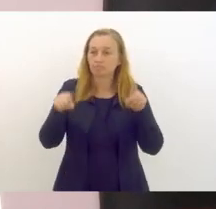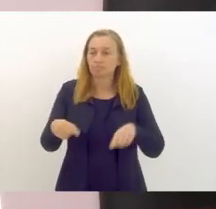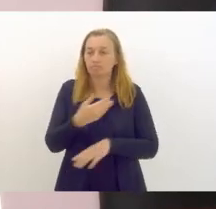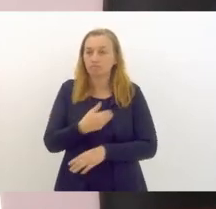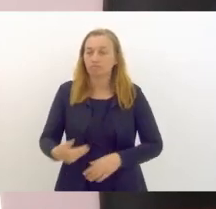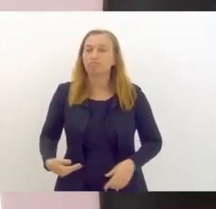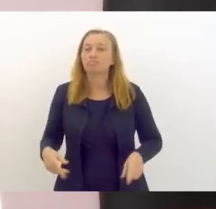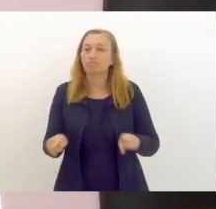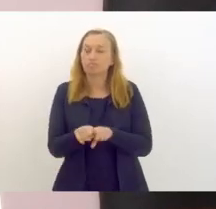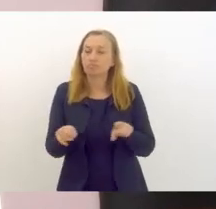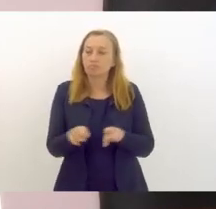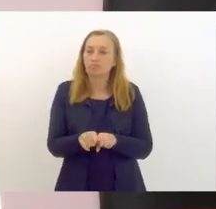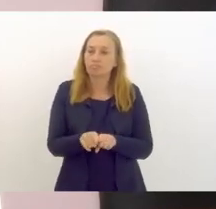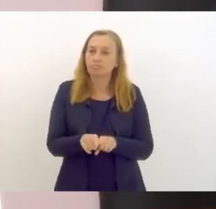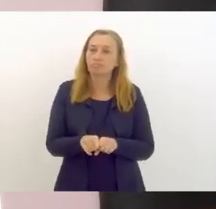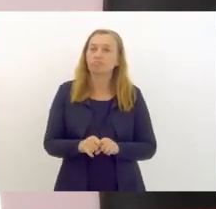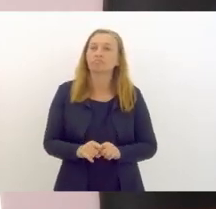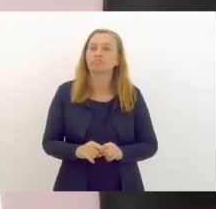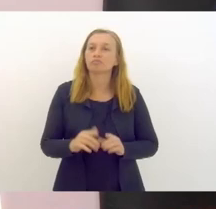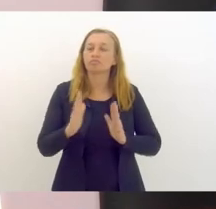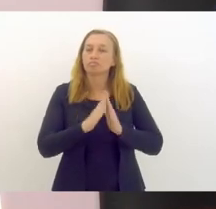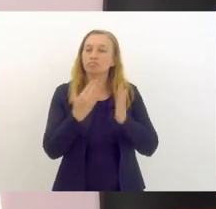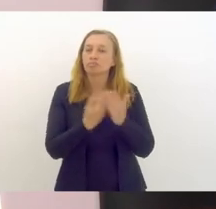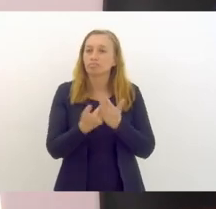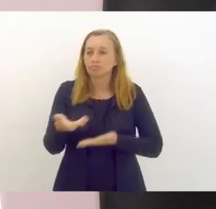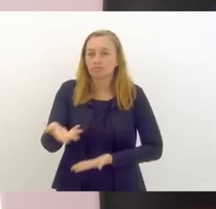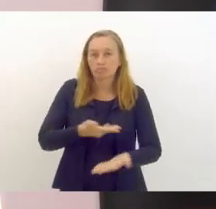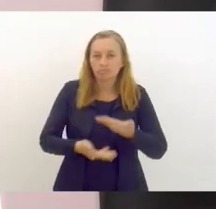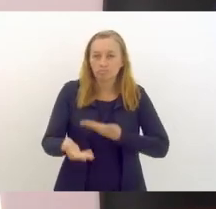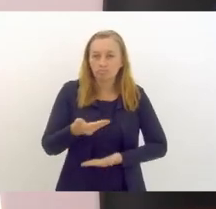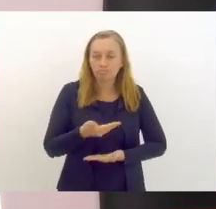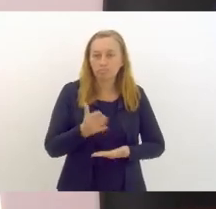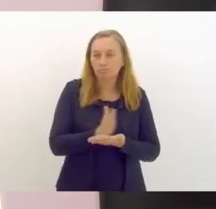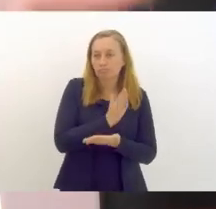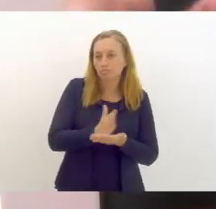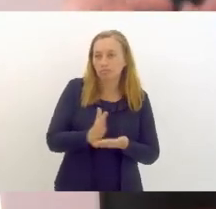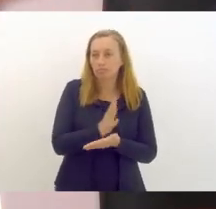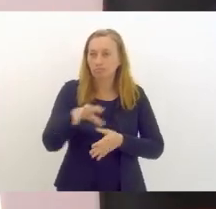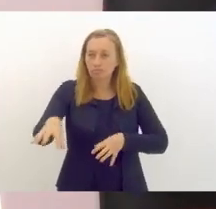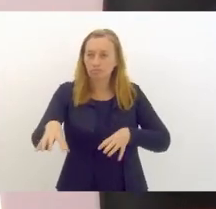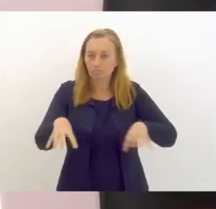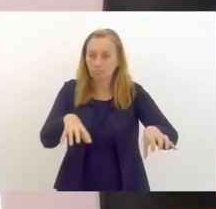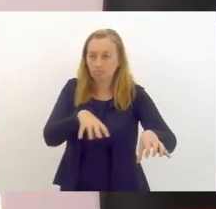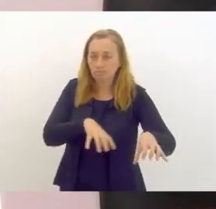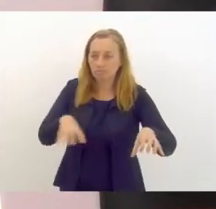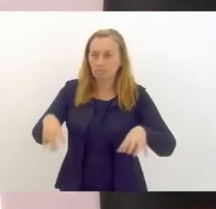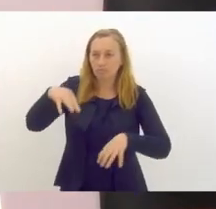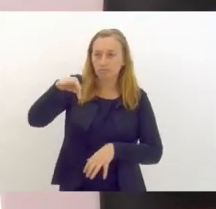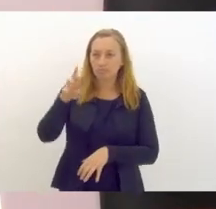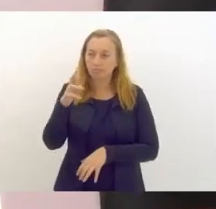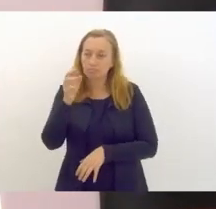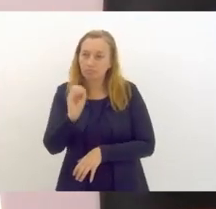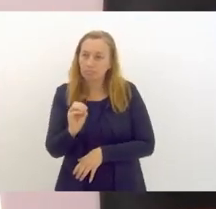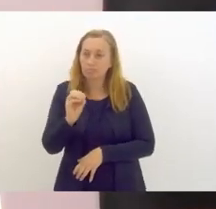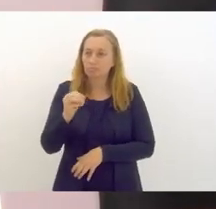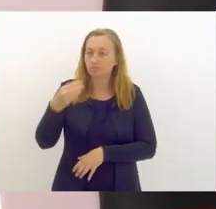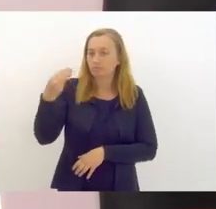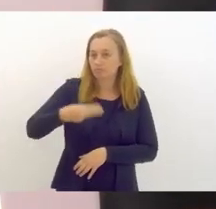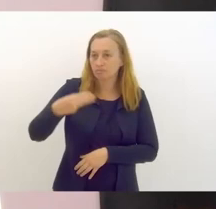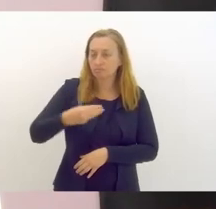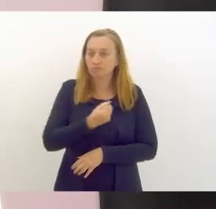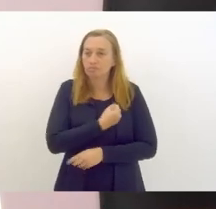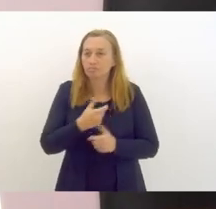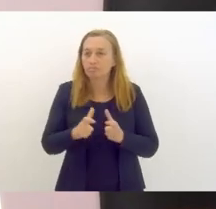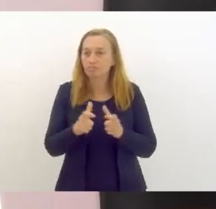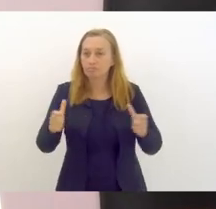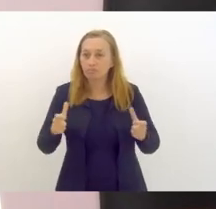A gente também tem uma questão de escolas compartilhadas em algumas regionais, como a Metro 3, por exemplo, da Nádia, que tem um número muito grande de